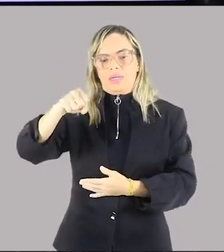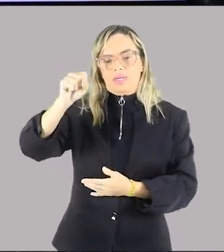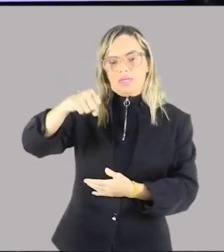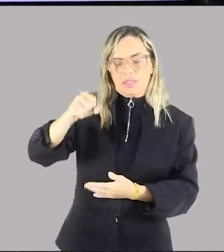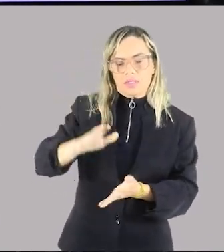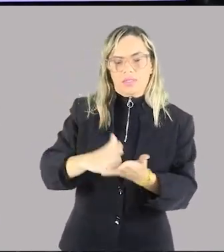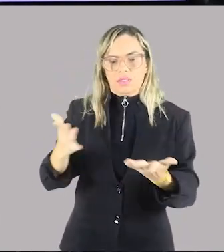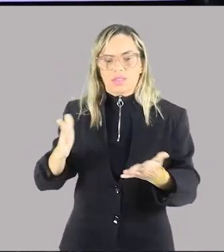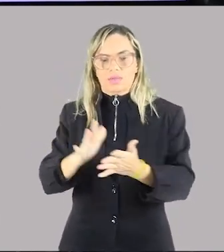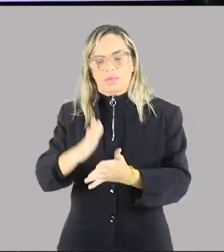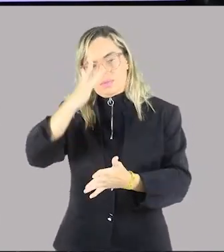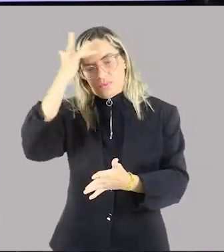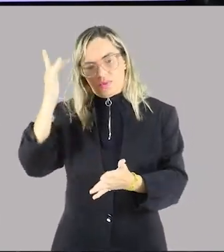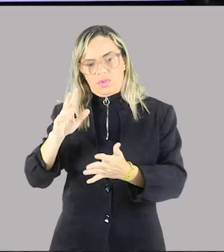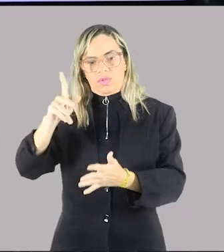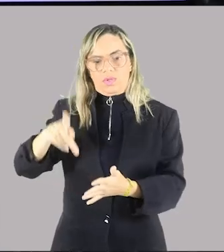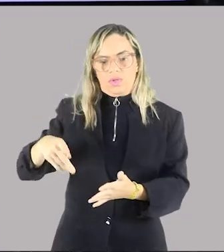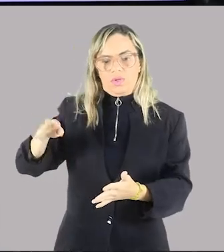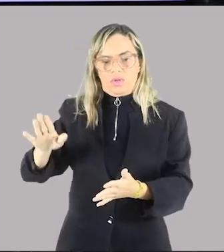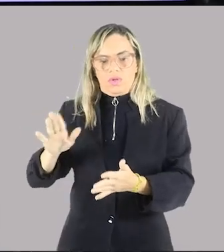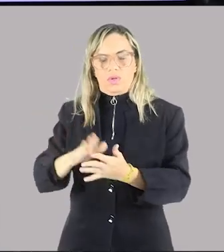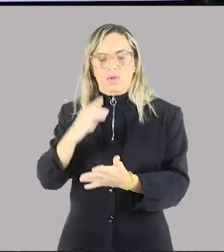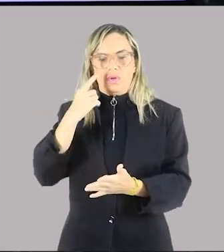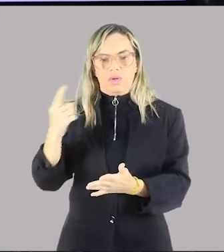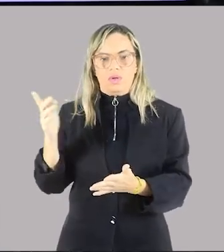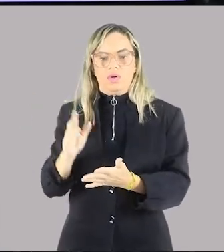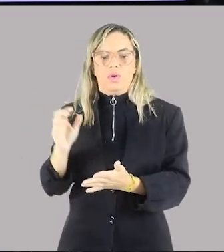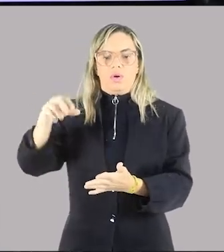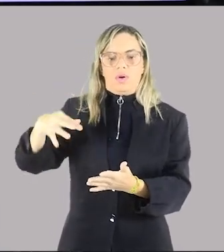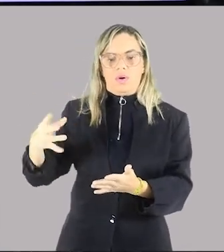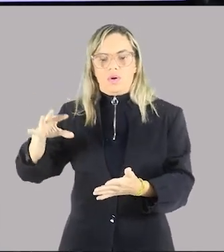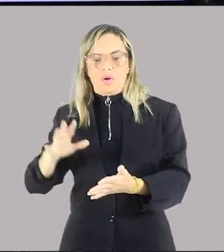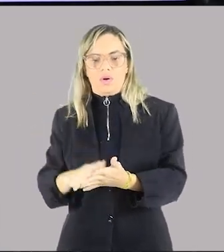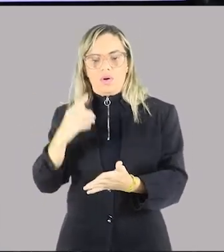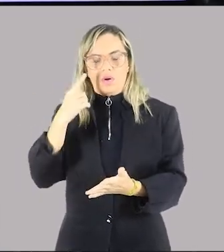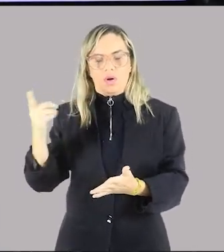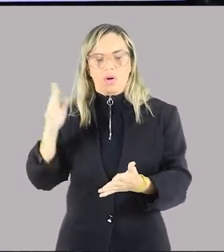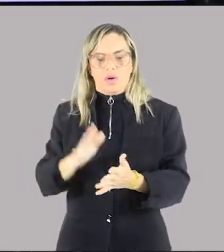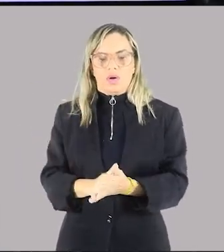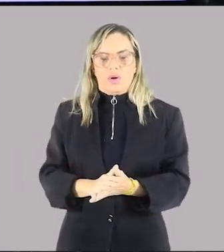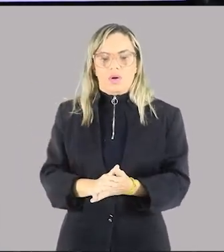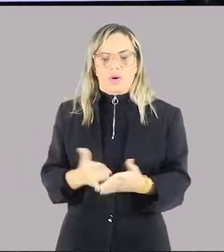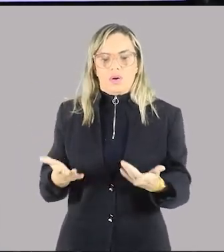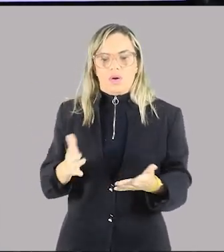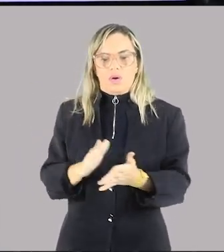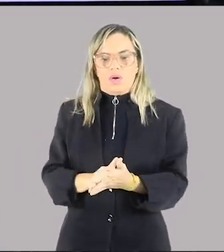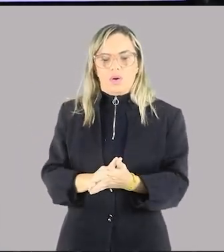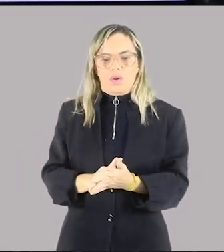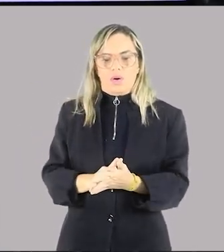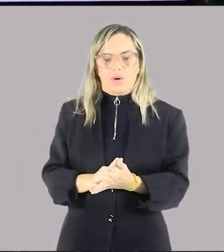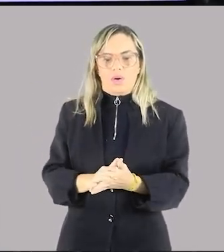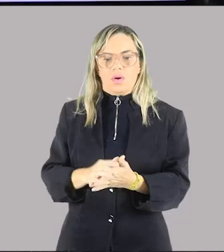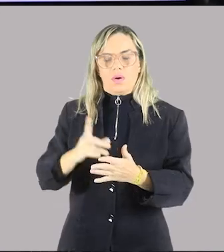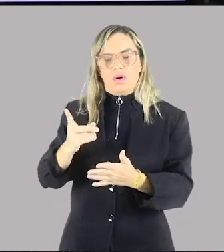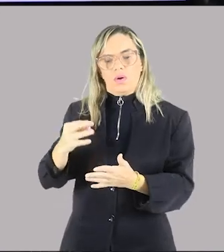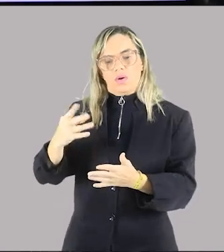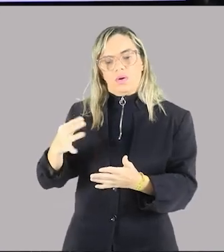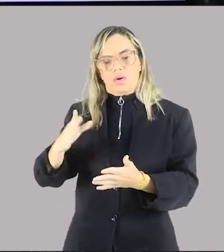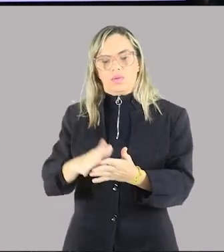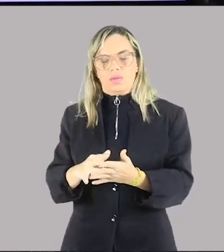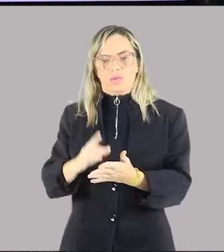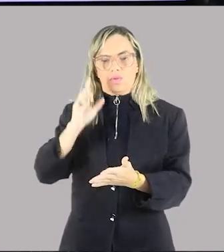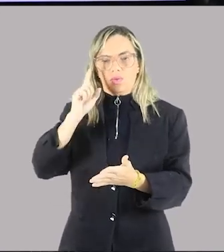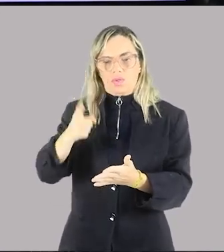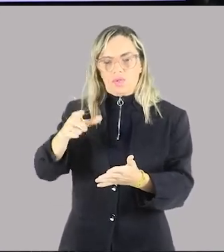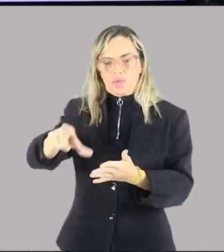mesários, por exemplo, são agentes públicos. Também você pode ser, nesse caso, designado, para ser jurado, certo? Convocado,